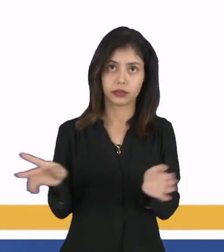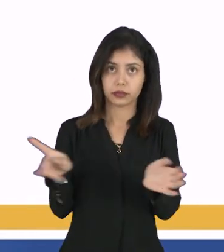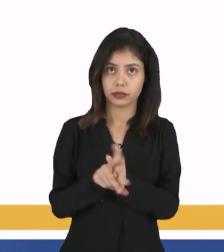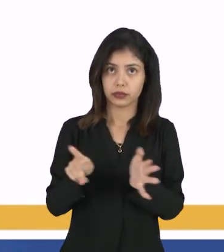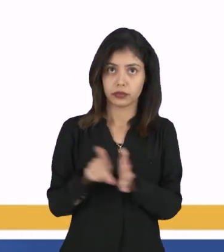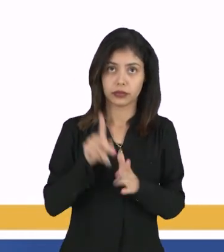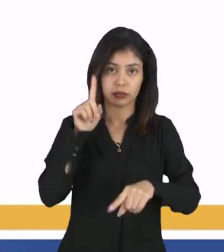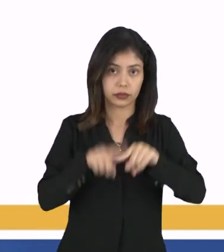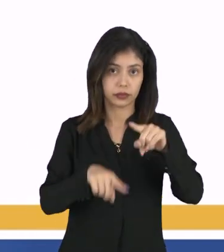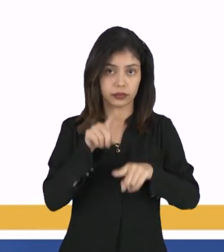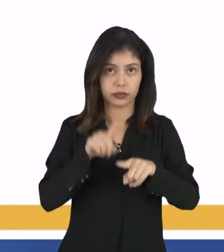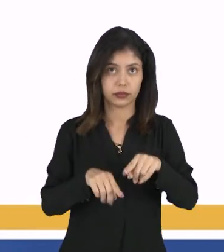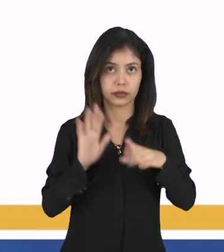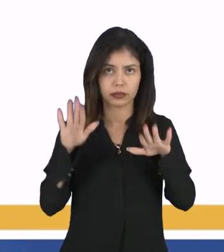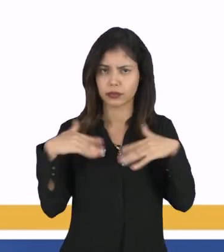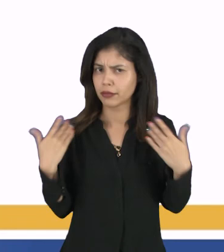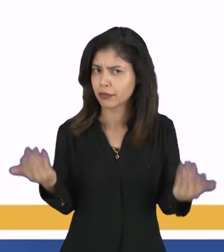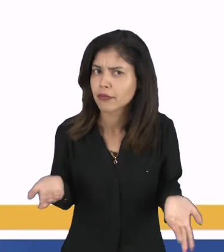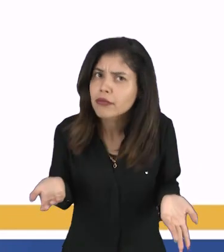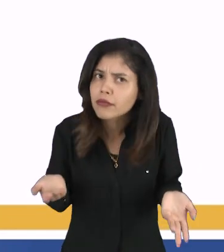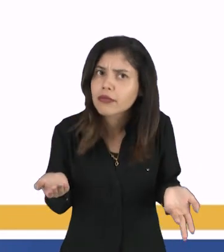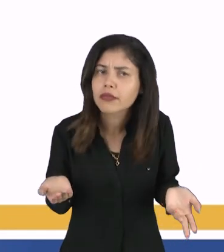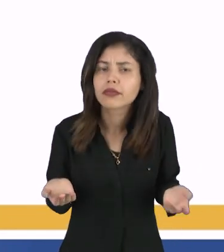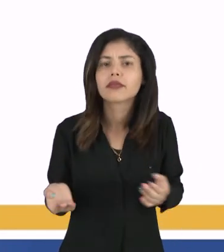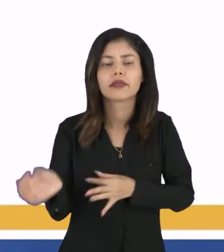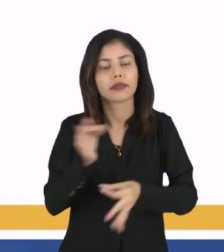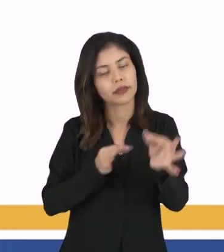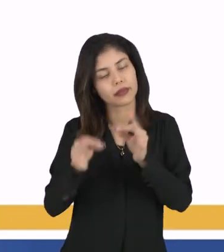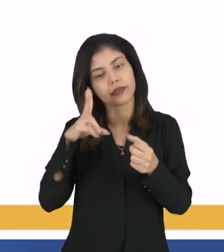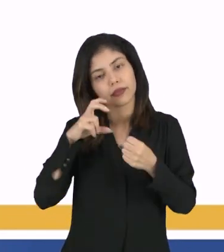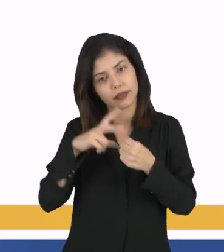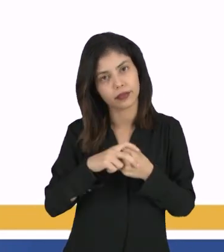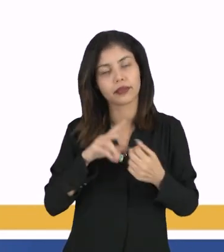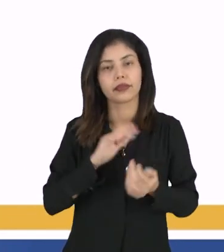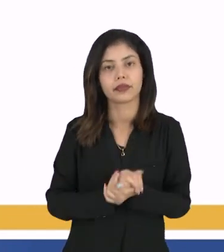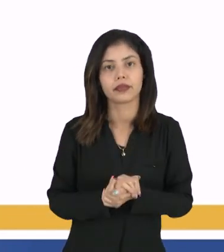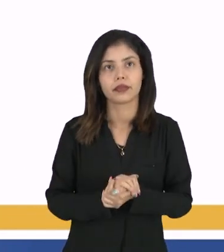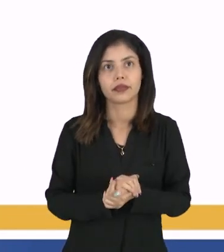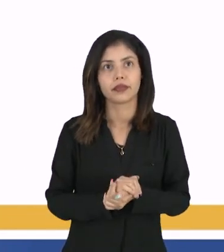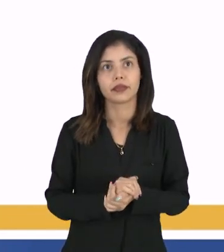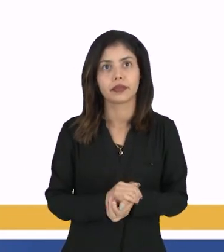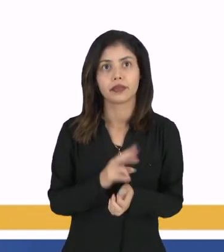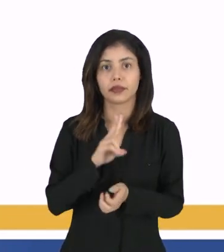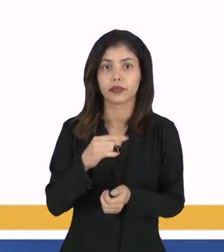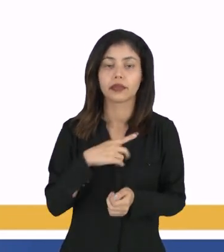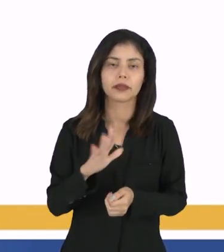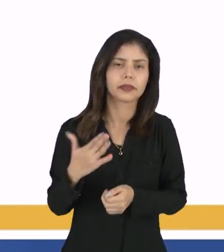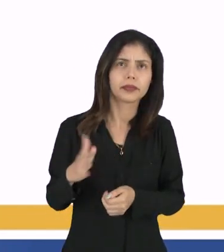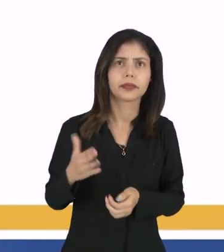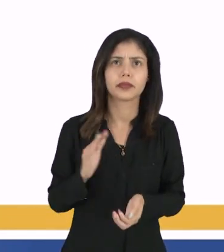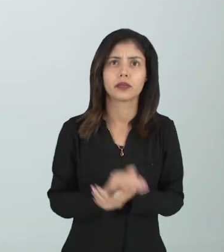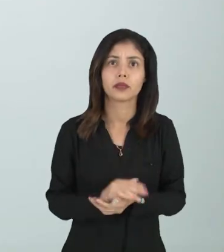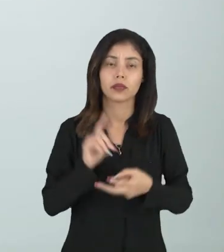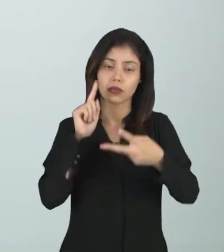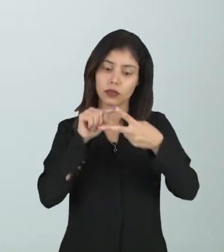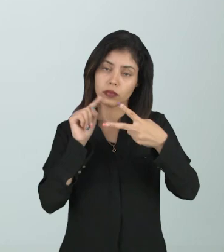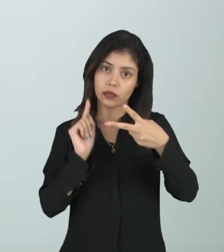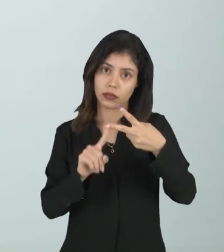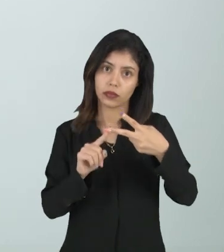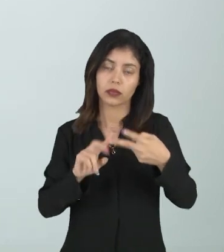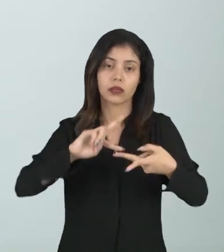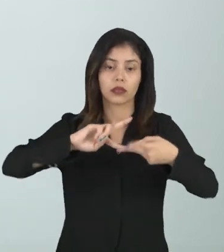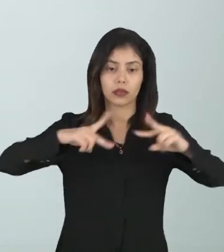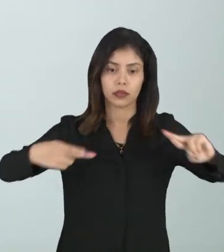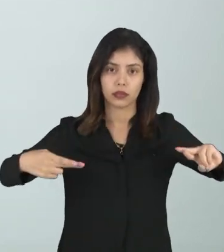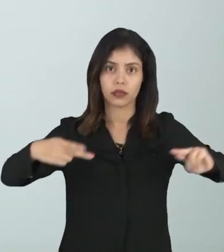constituídos por... Então, a 3 pergunta qual é aí a organização básica de um vírus, né? Todo vírus ele vai ter pelo menos 2 componentes,